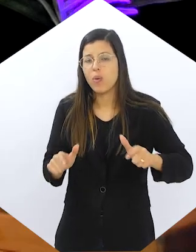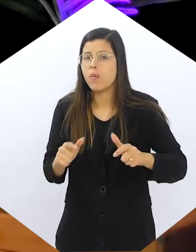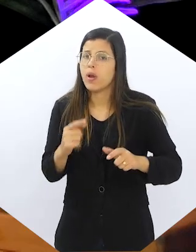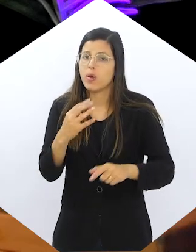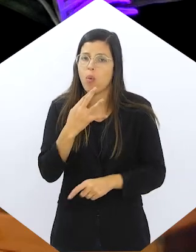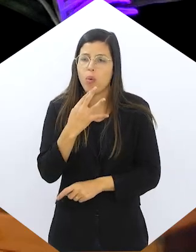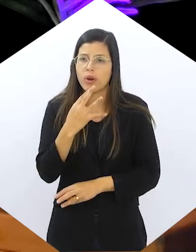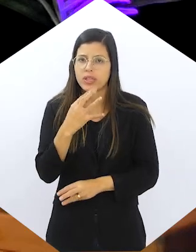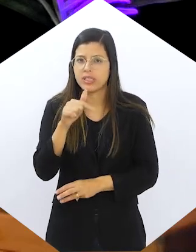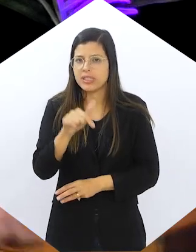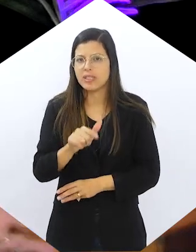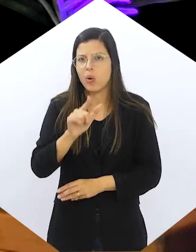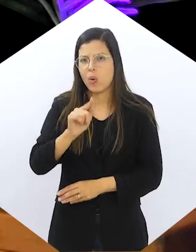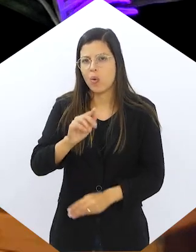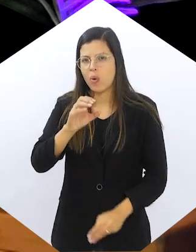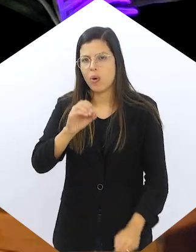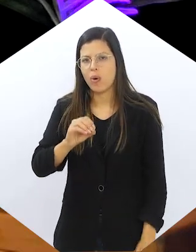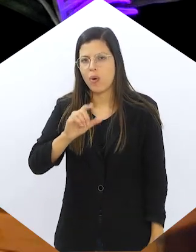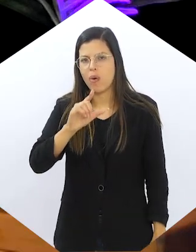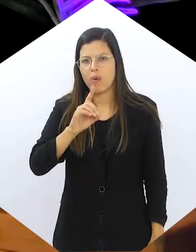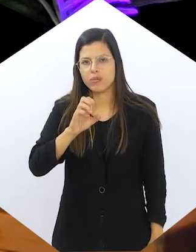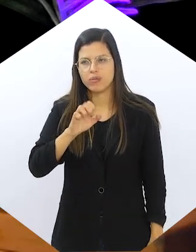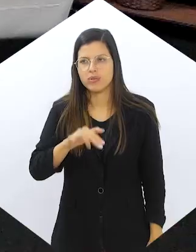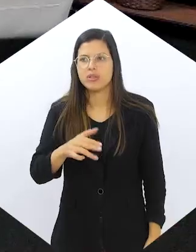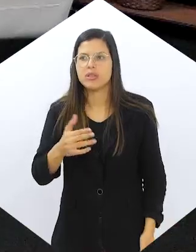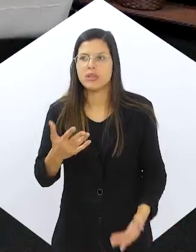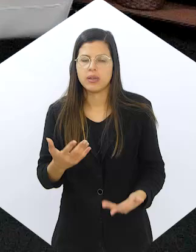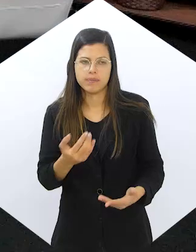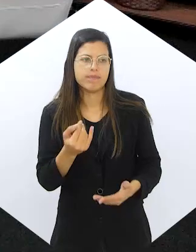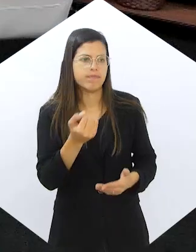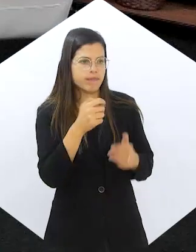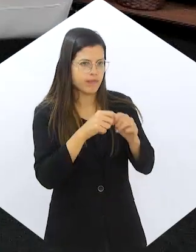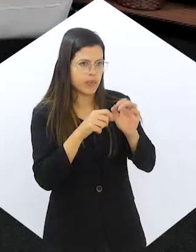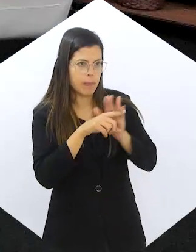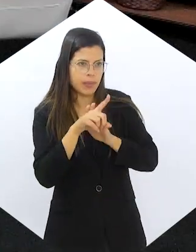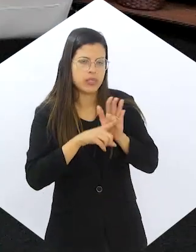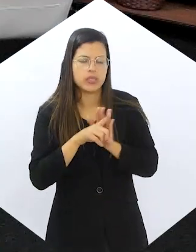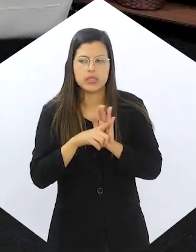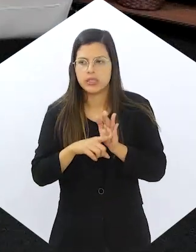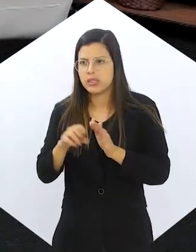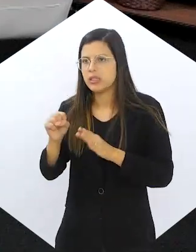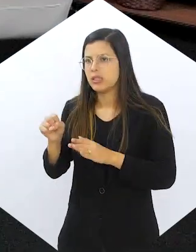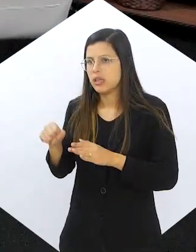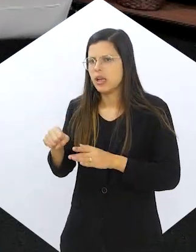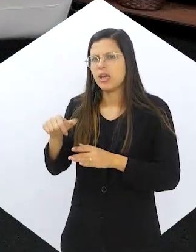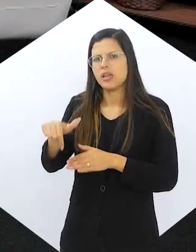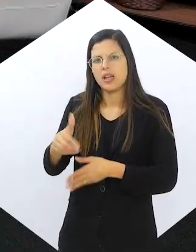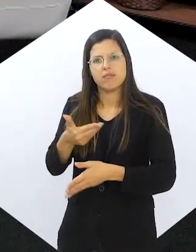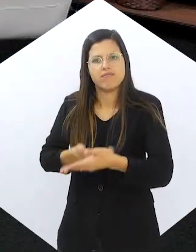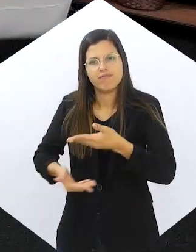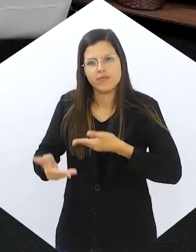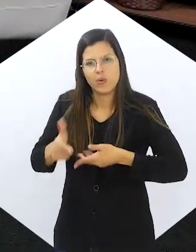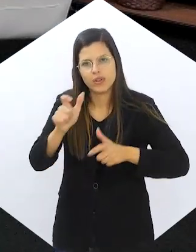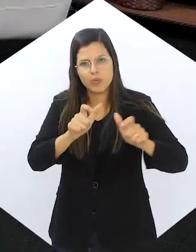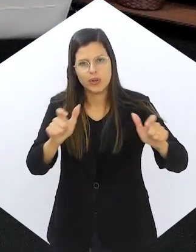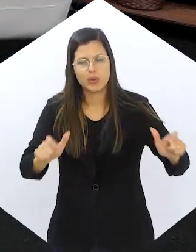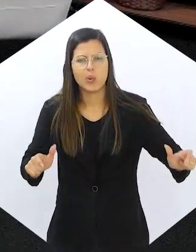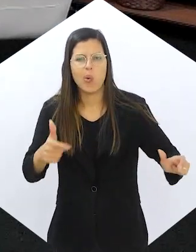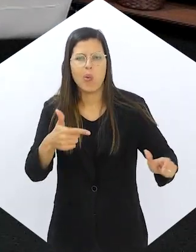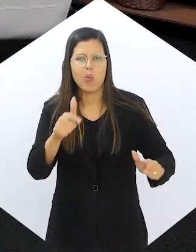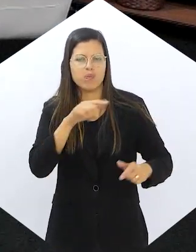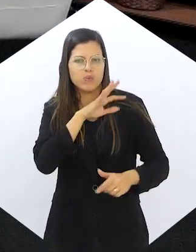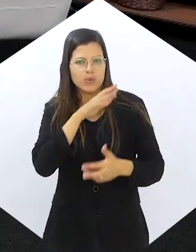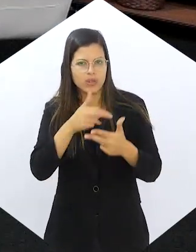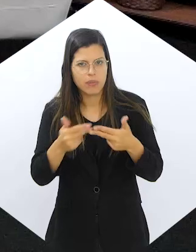Golden é tranquilão. É bom fazer essa pesquisa, né? Ele é de boa com pessoas, com outros animais. Então,